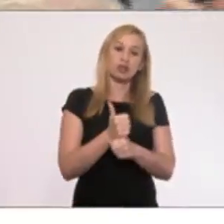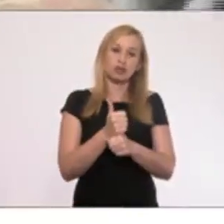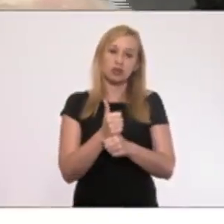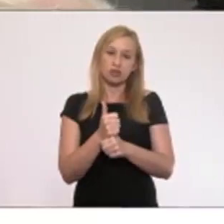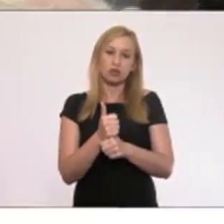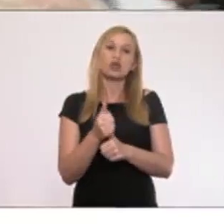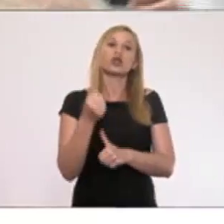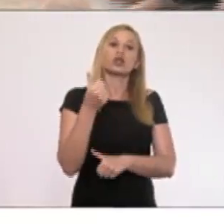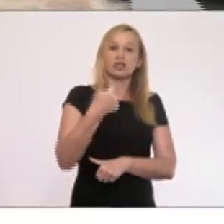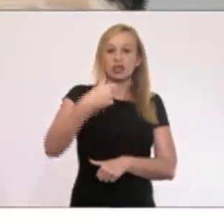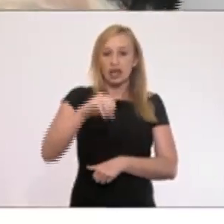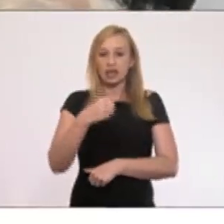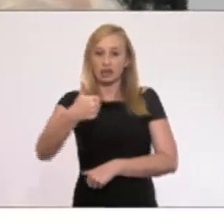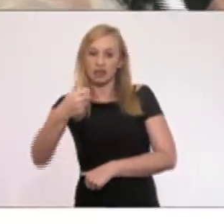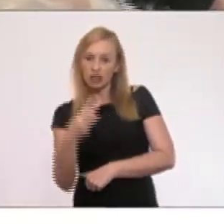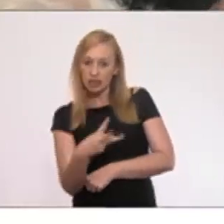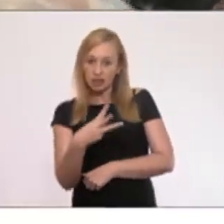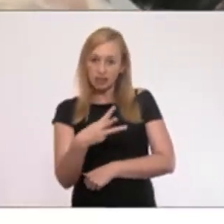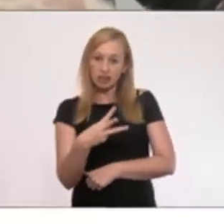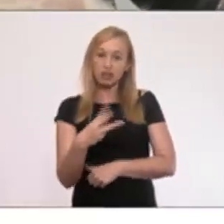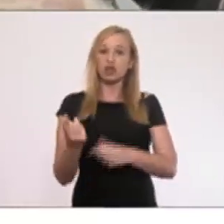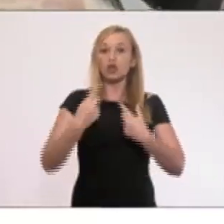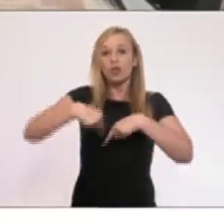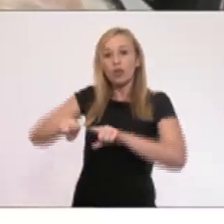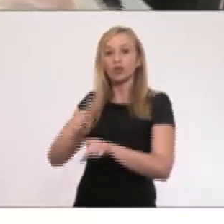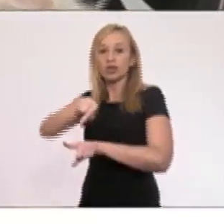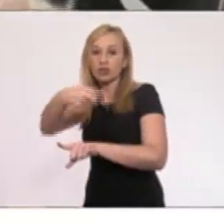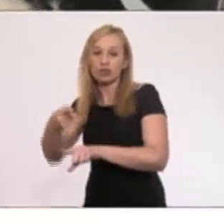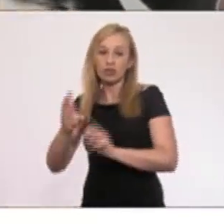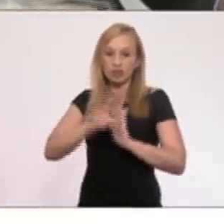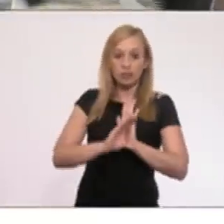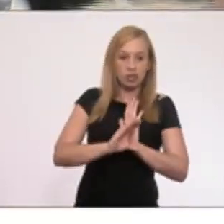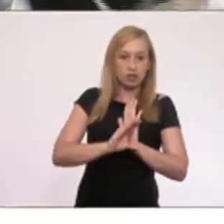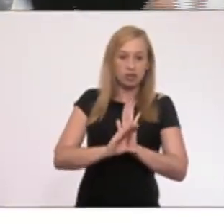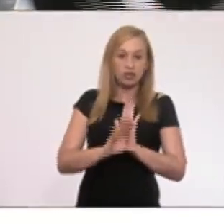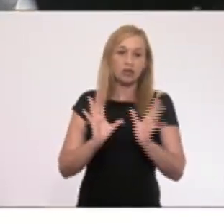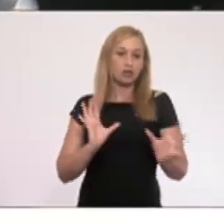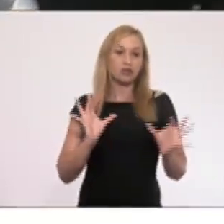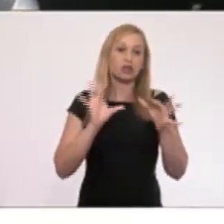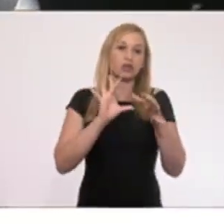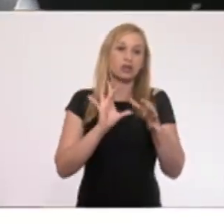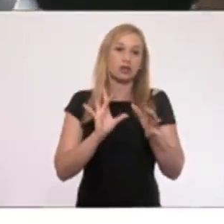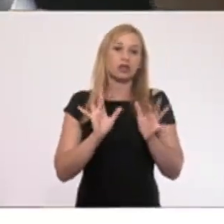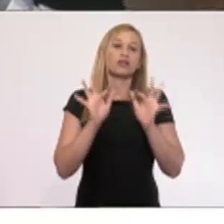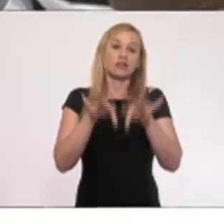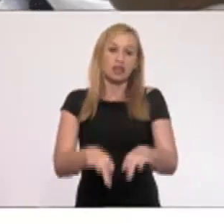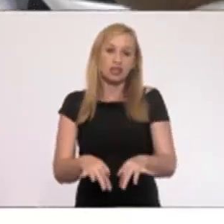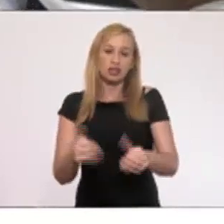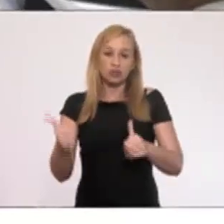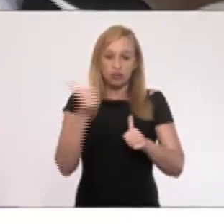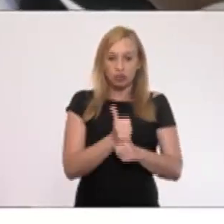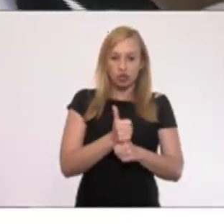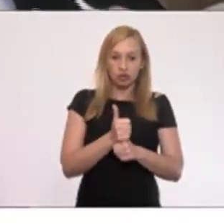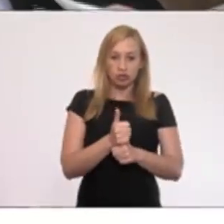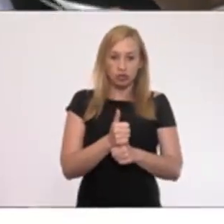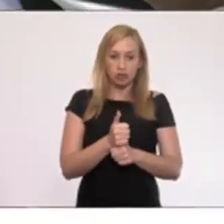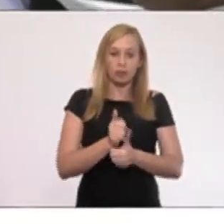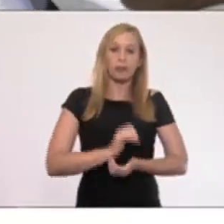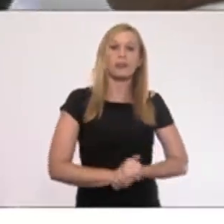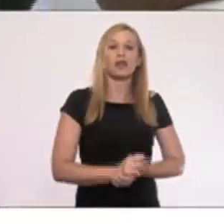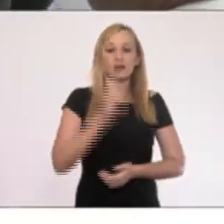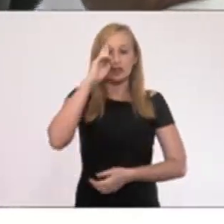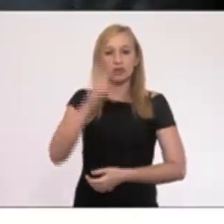às emendas números 10 e 13, contrário às demais emendas, concluindo por substitutivo. Senhor